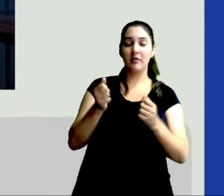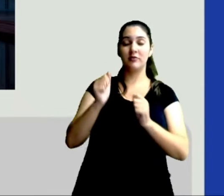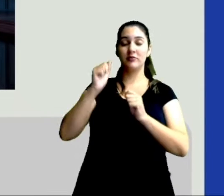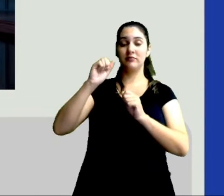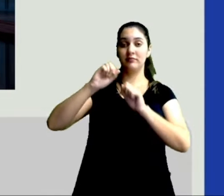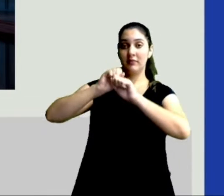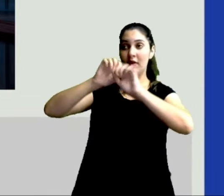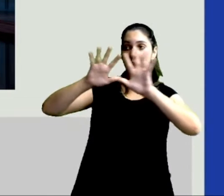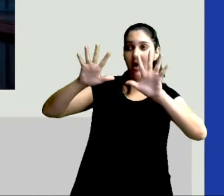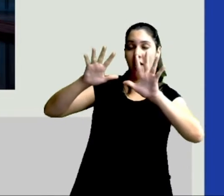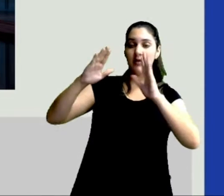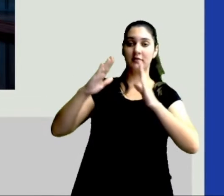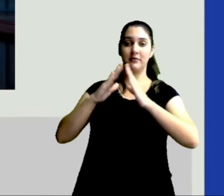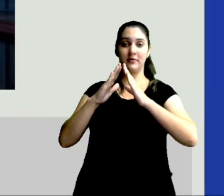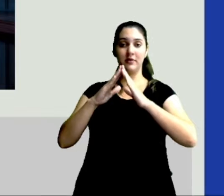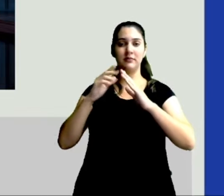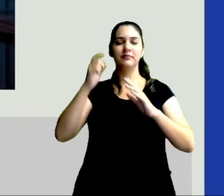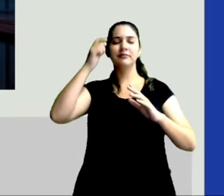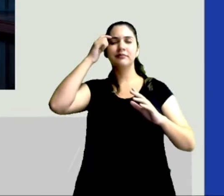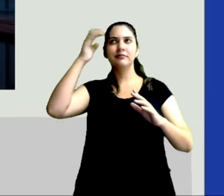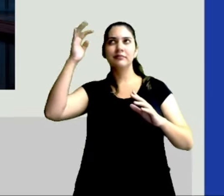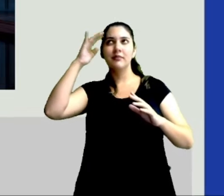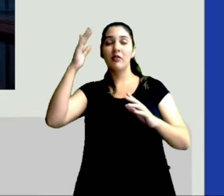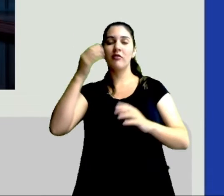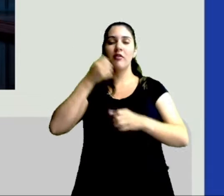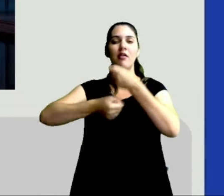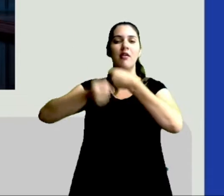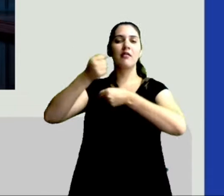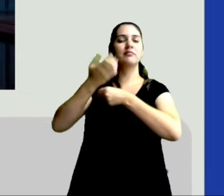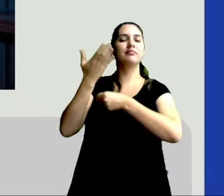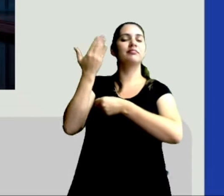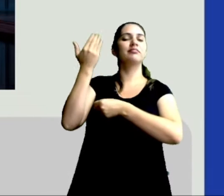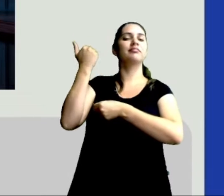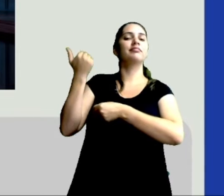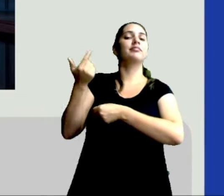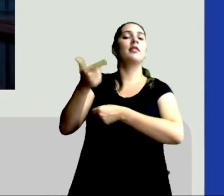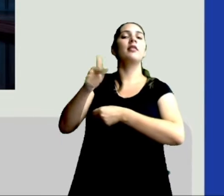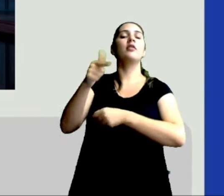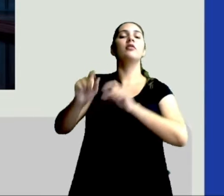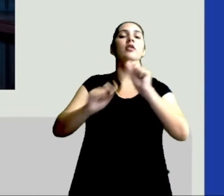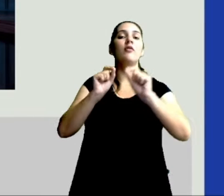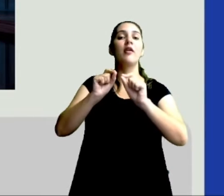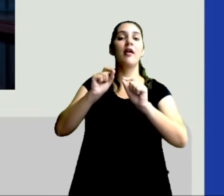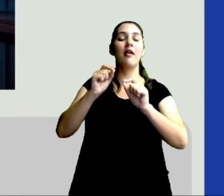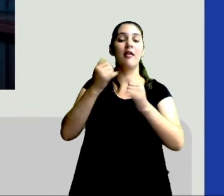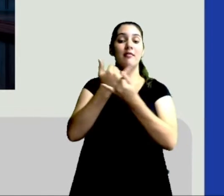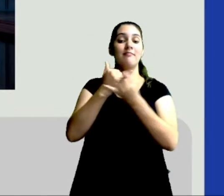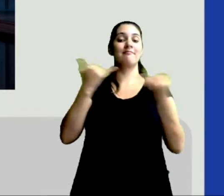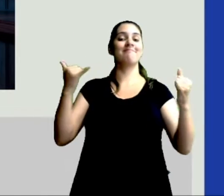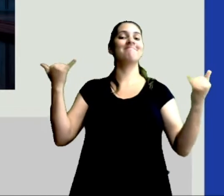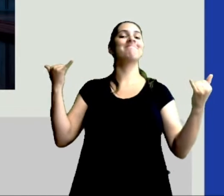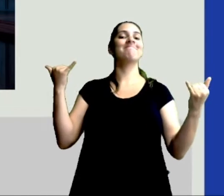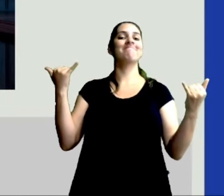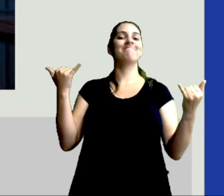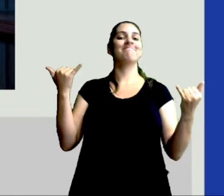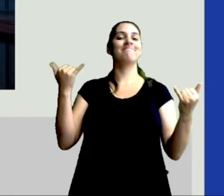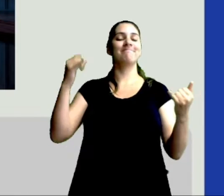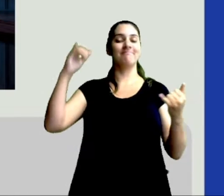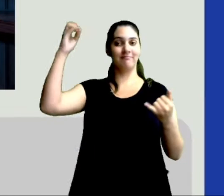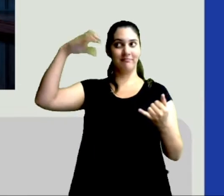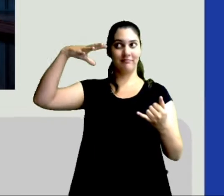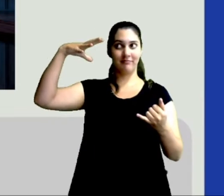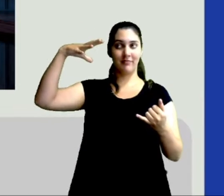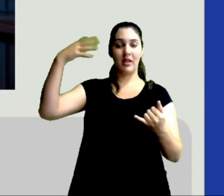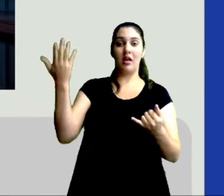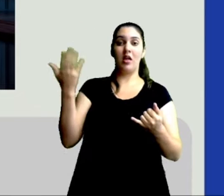as residências, Imaginem que lá antigamente, há muito tempo atrás, não existia energia elétrica.